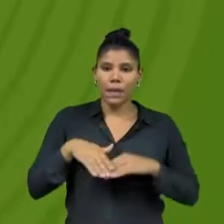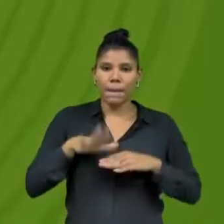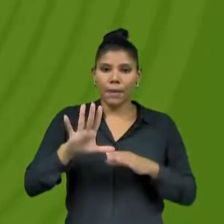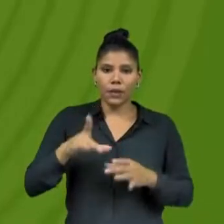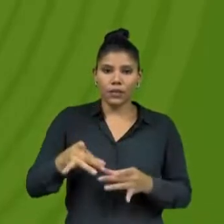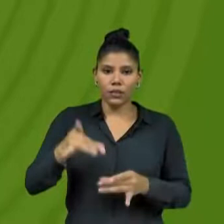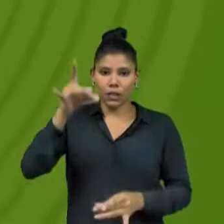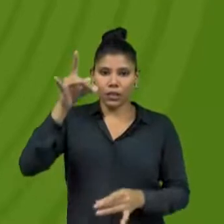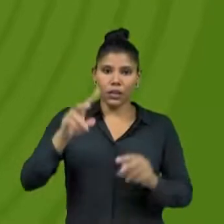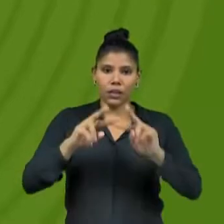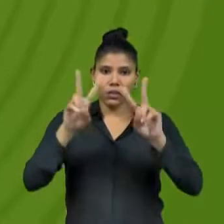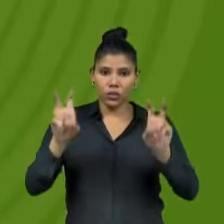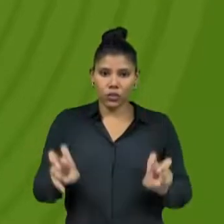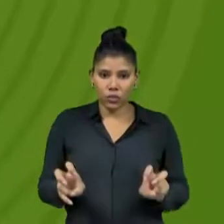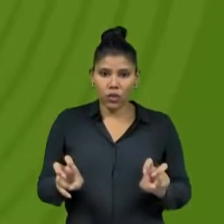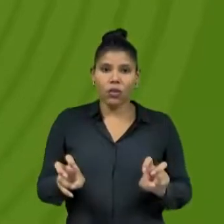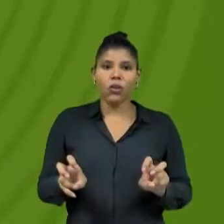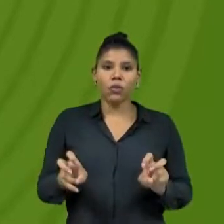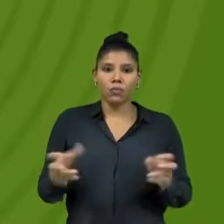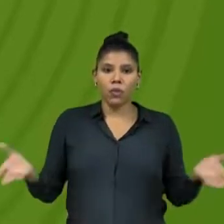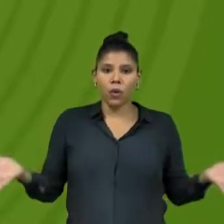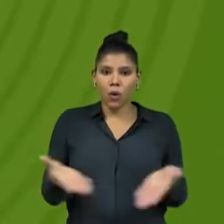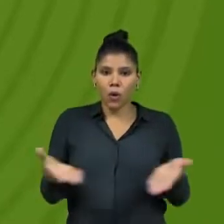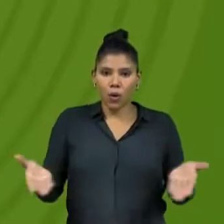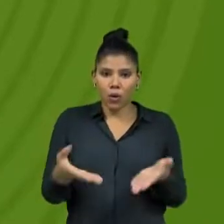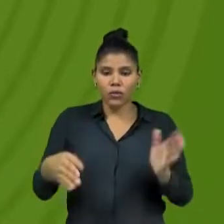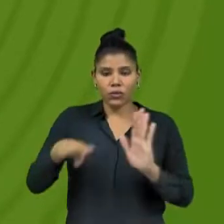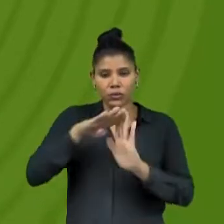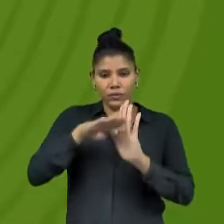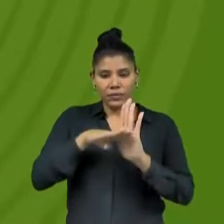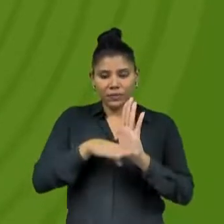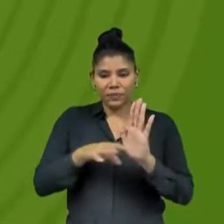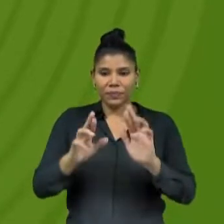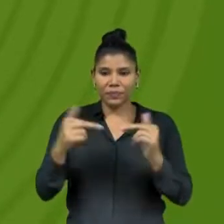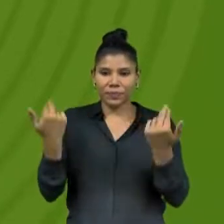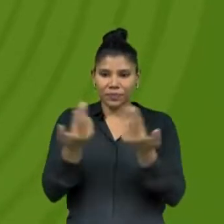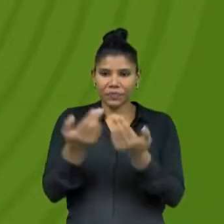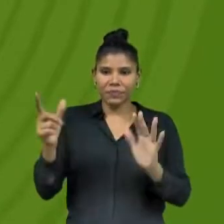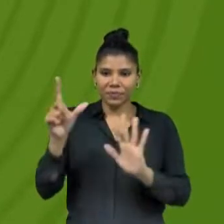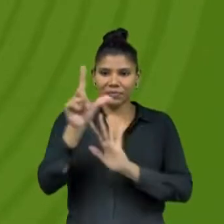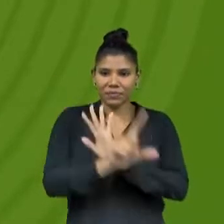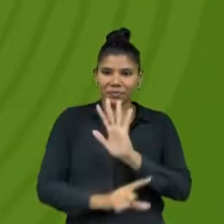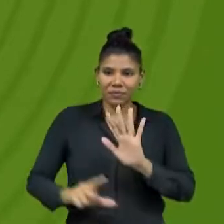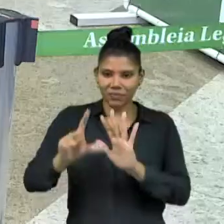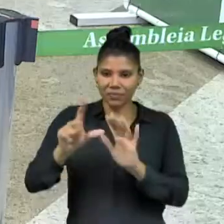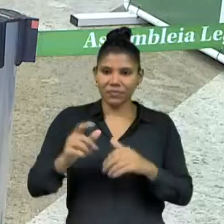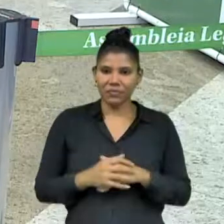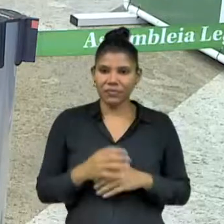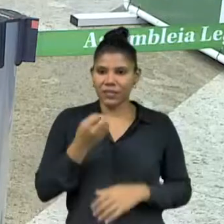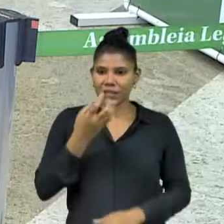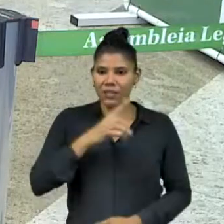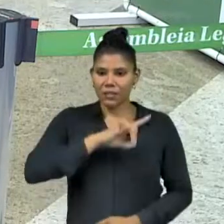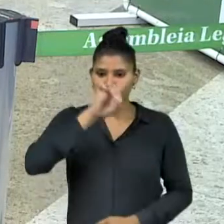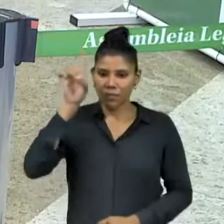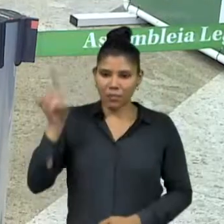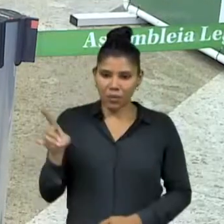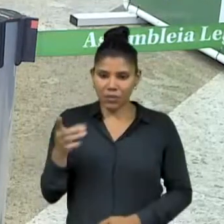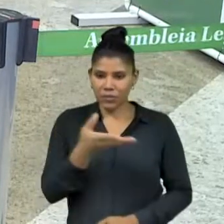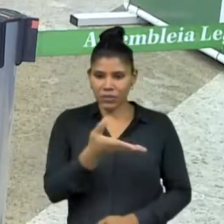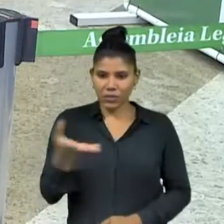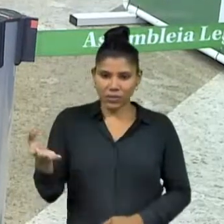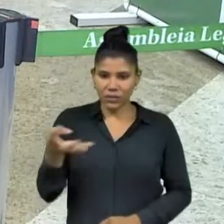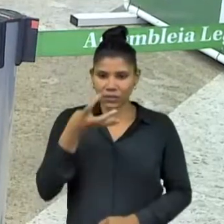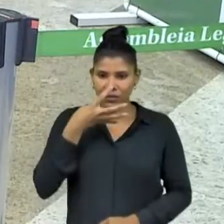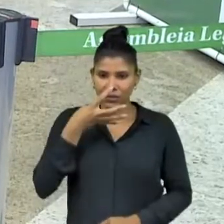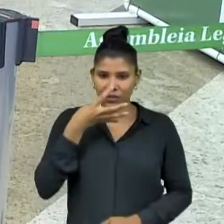sobre a agenda legislativa de hoje. Bom dia para você, Jânio. Muito bom dia, Tiago. Bom dia a todos que nos acompanham.